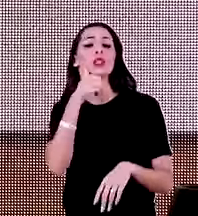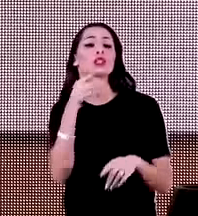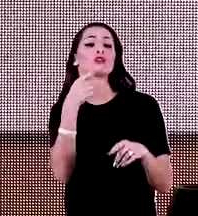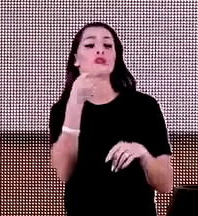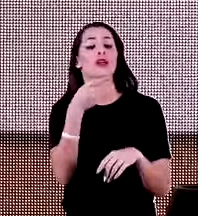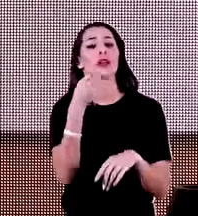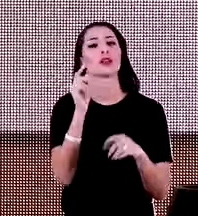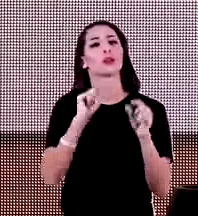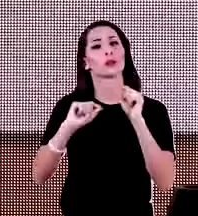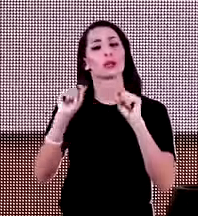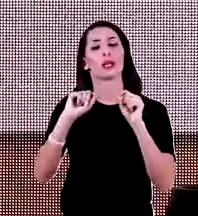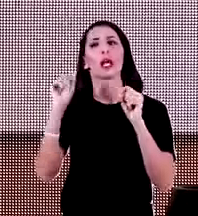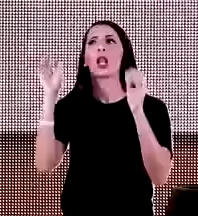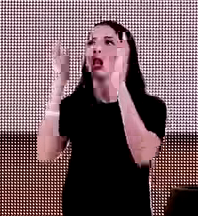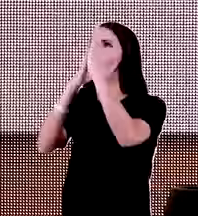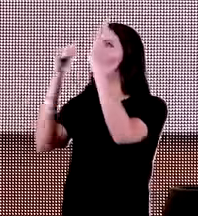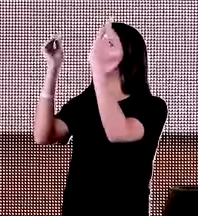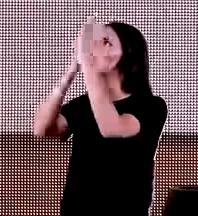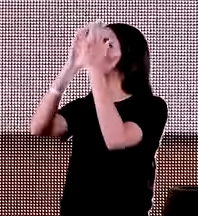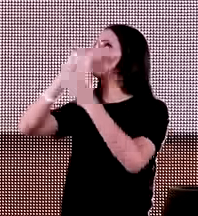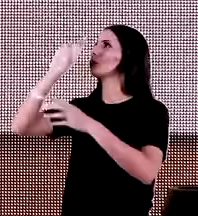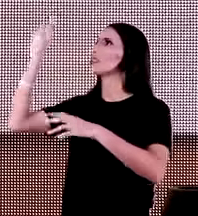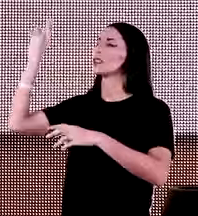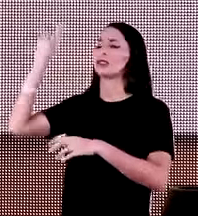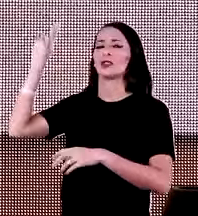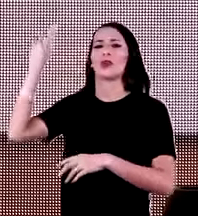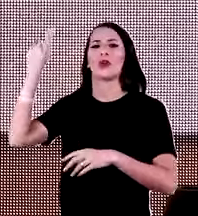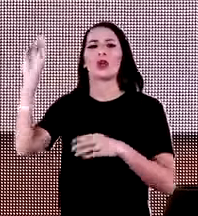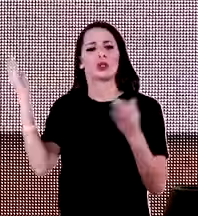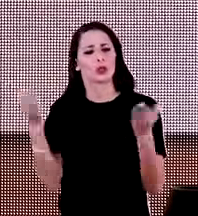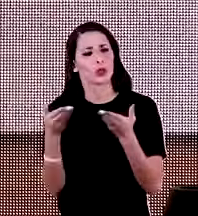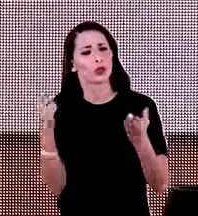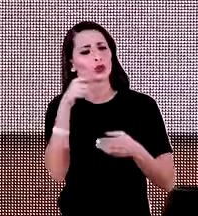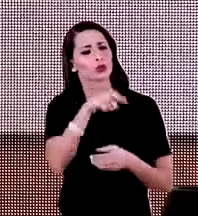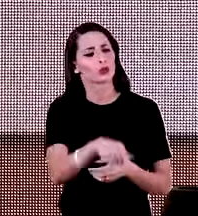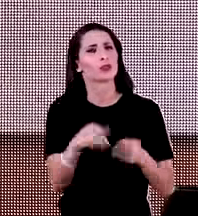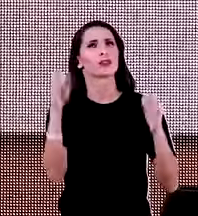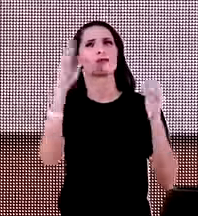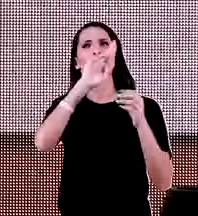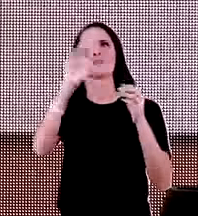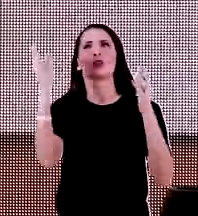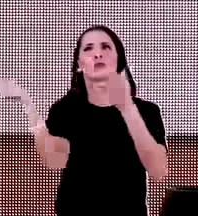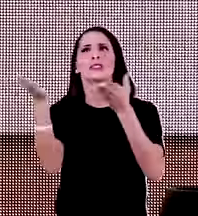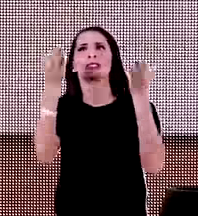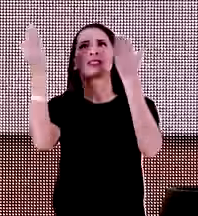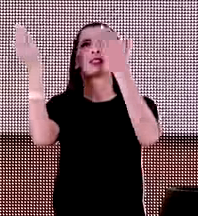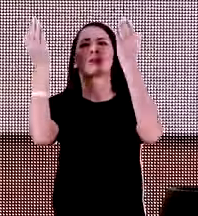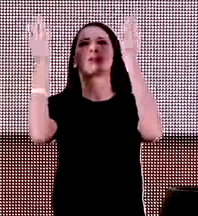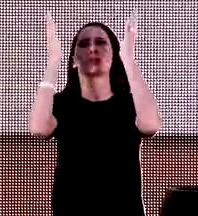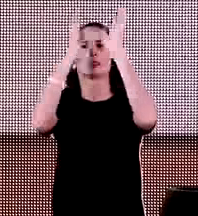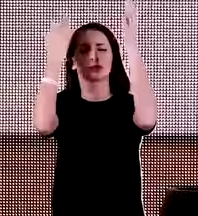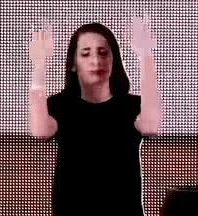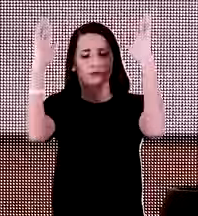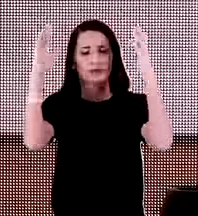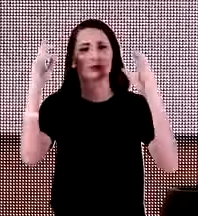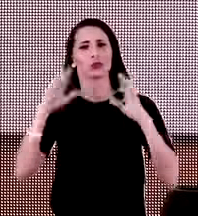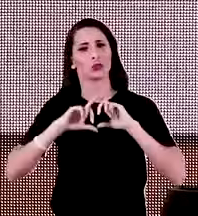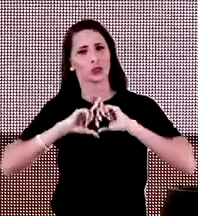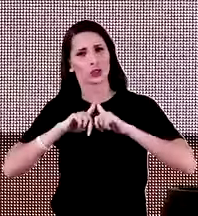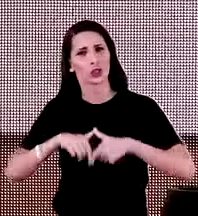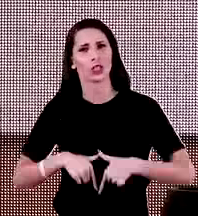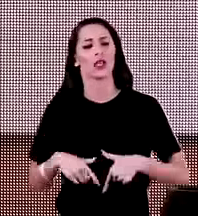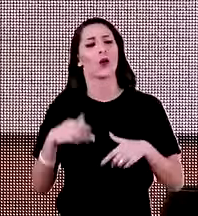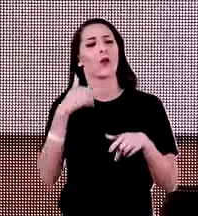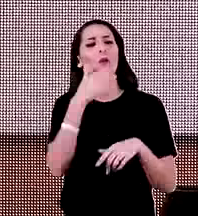Senhor, que hoje não a deixou sem resgatador, que seu nome seja celebrado em Israel, o menino lhe dará nova vida e a sustentará